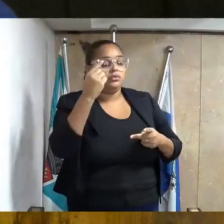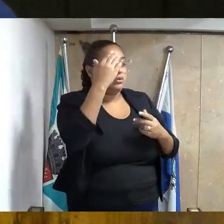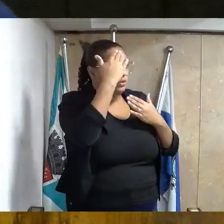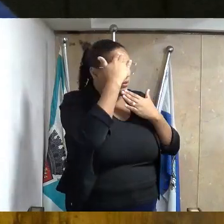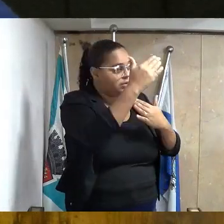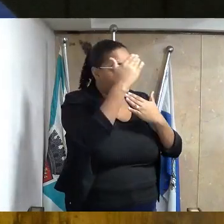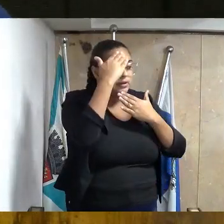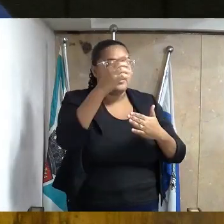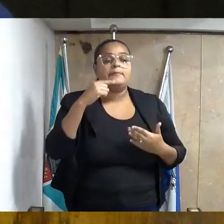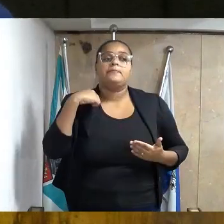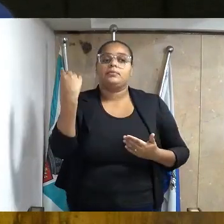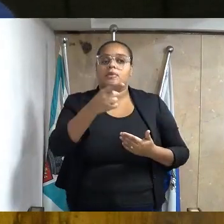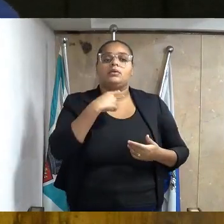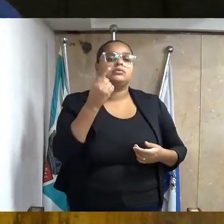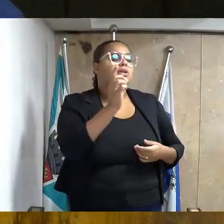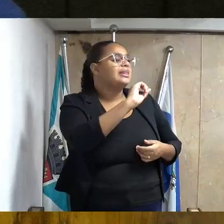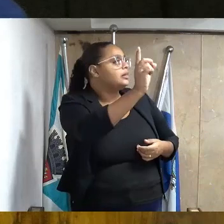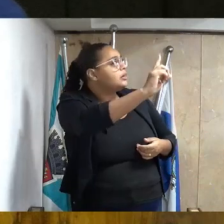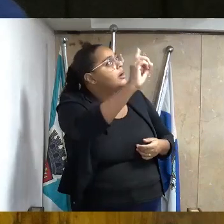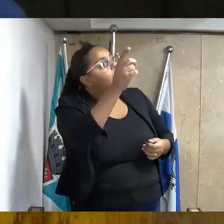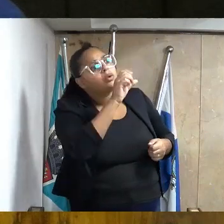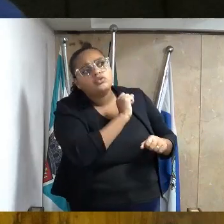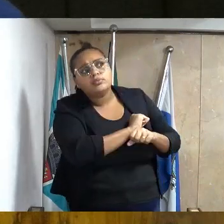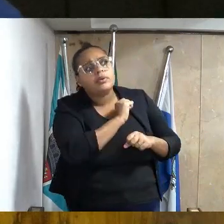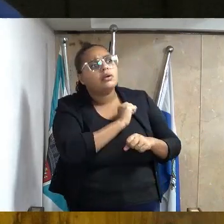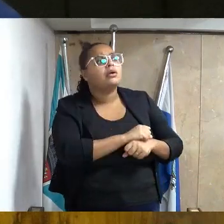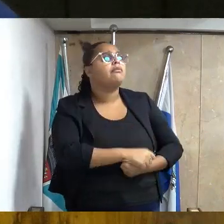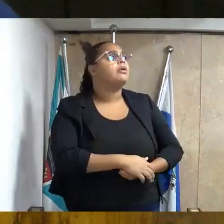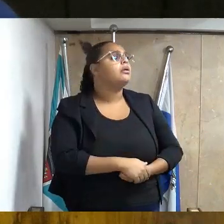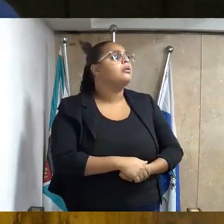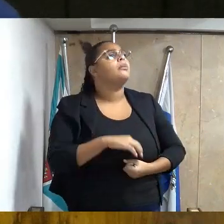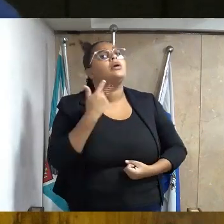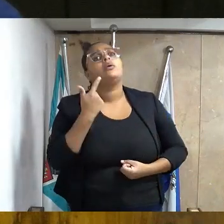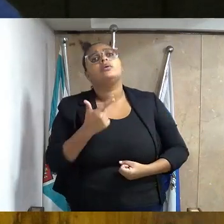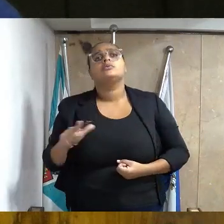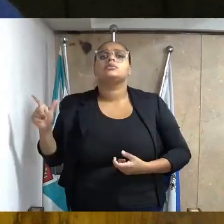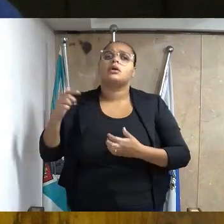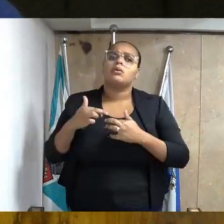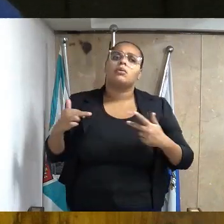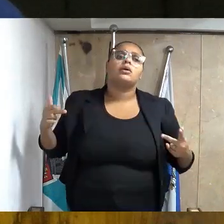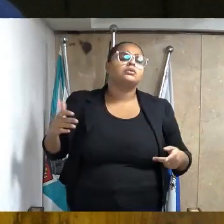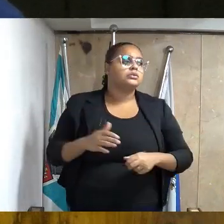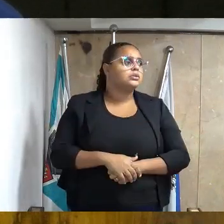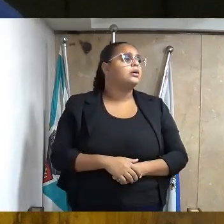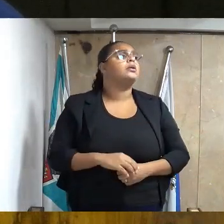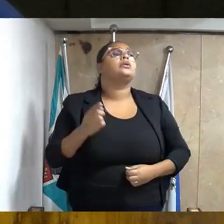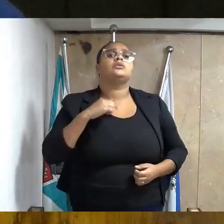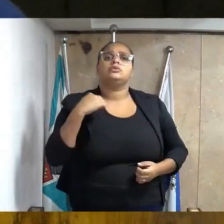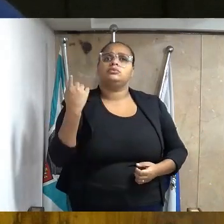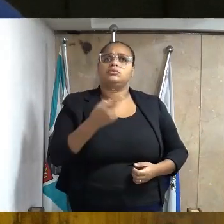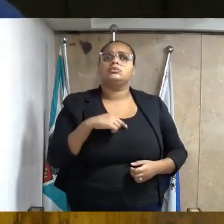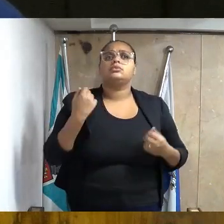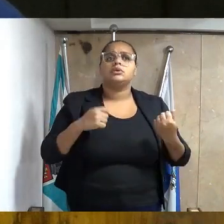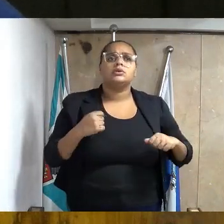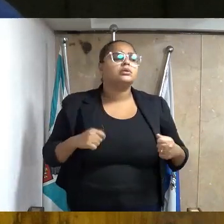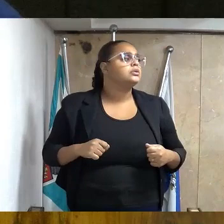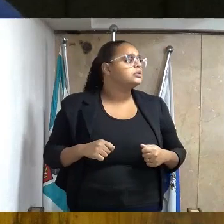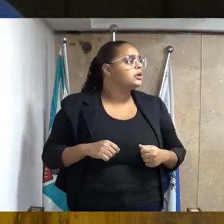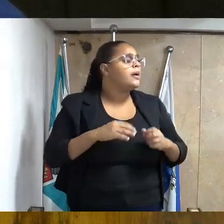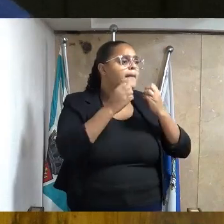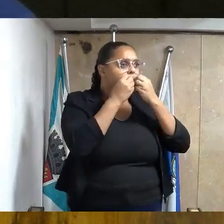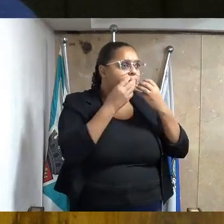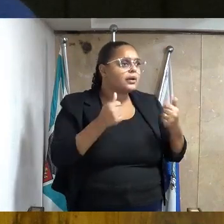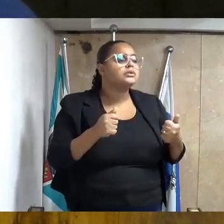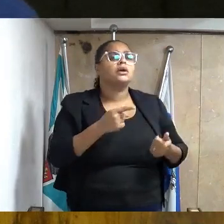agradecer, porque eu não esperava uma outra coisa, a não ser a gente ser muito recebido, bem recebido